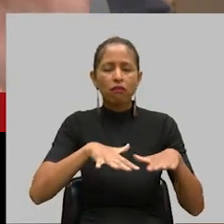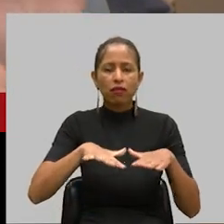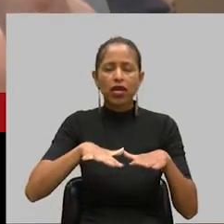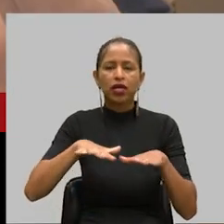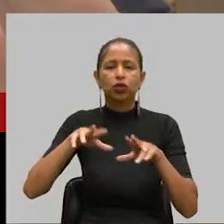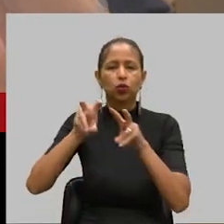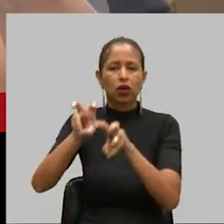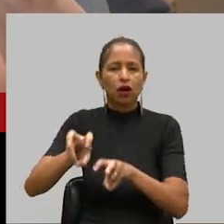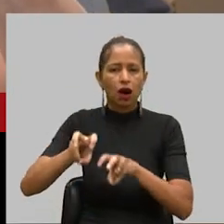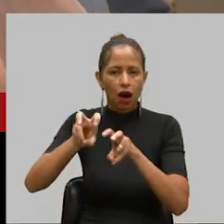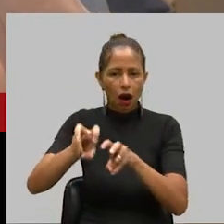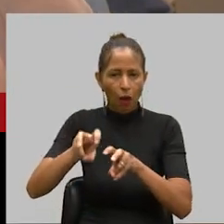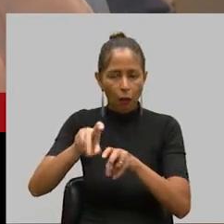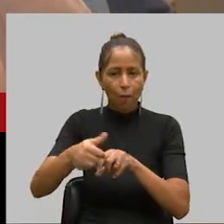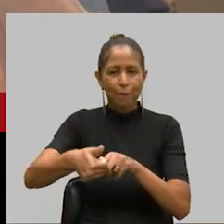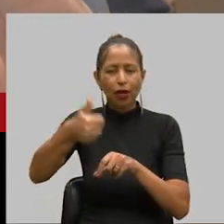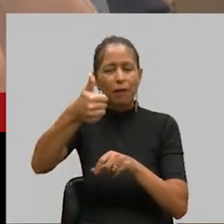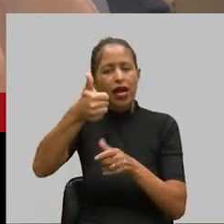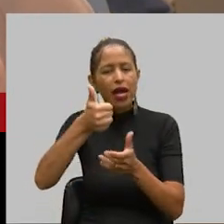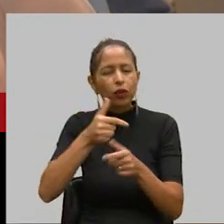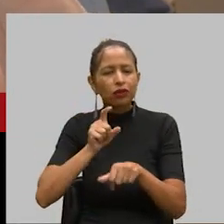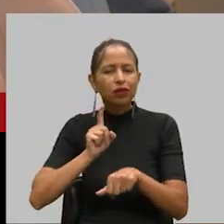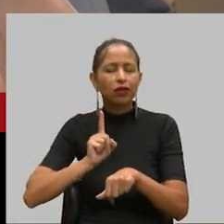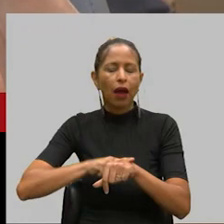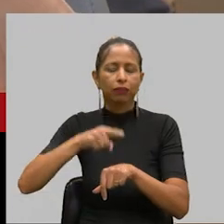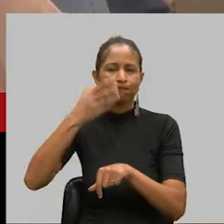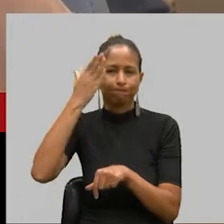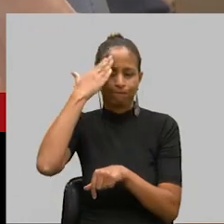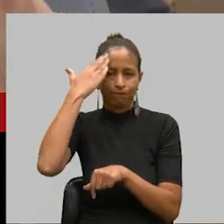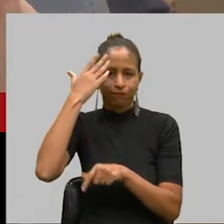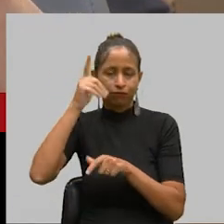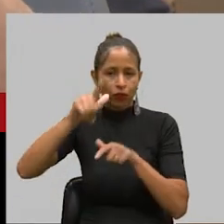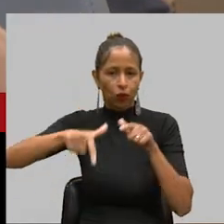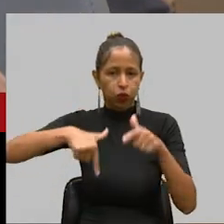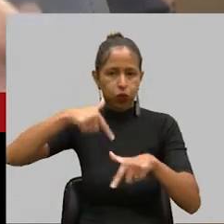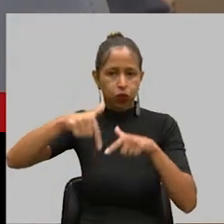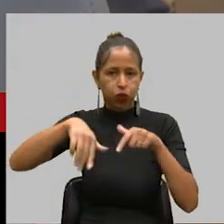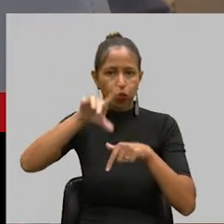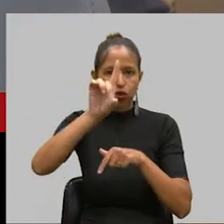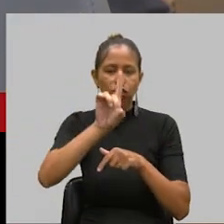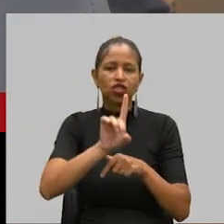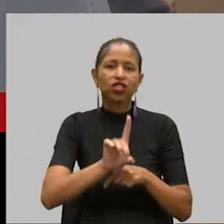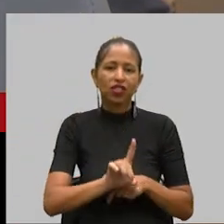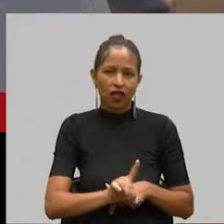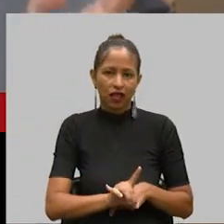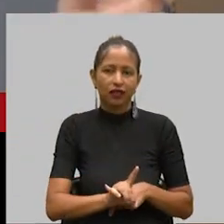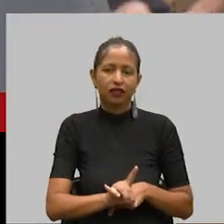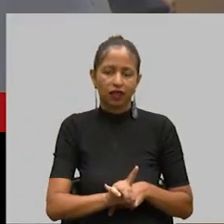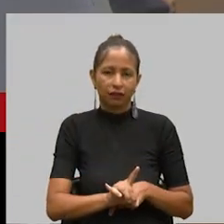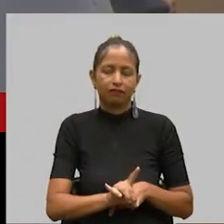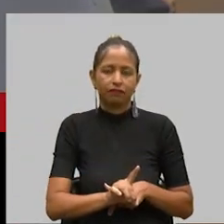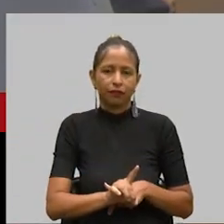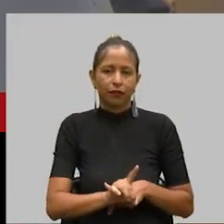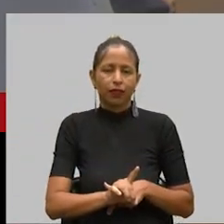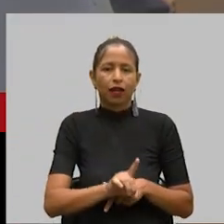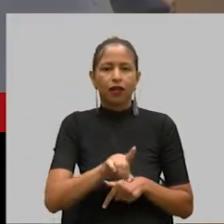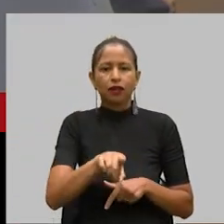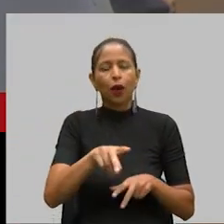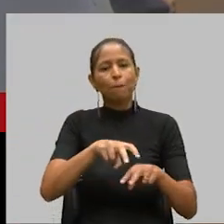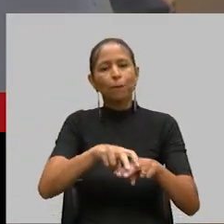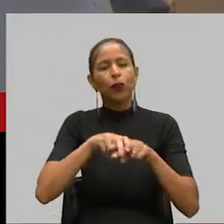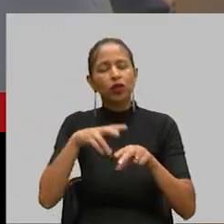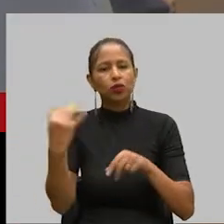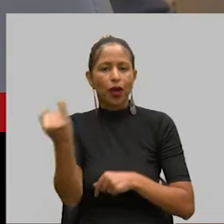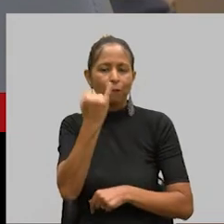existe porque desde o primeiro instanti a gente entendeu que era uma luta como direito uma luta com política pública por isso que esse momento é important